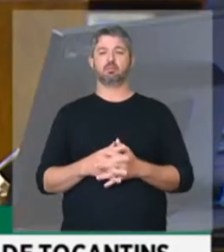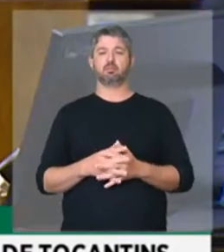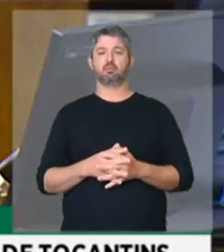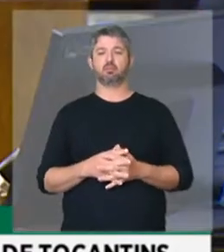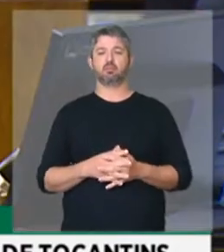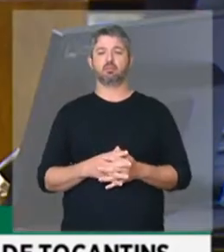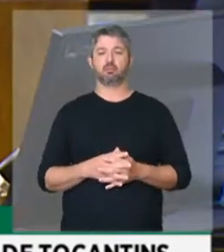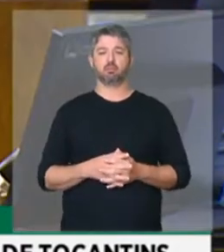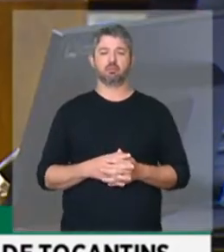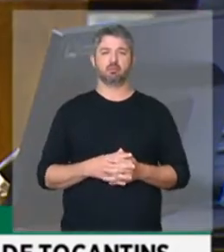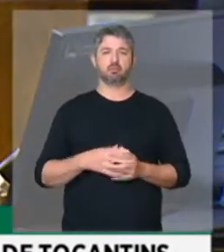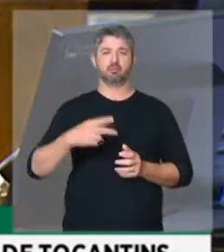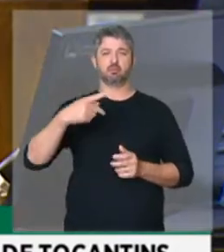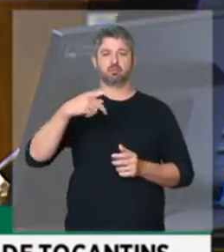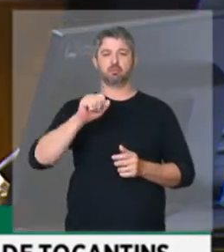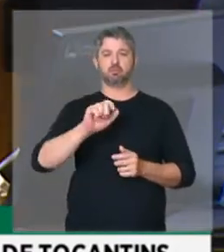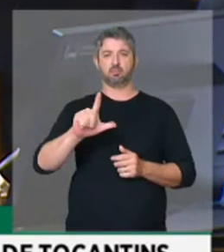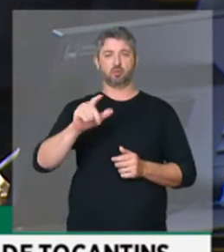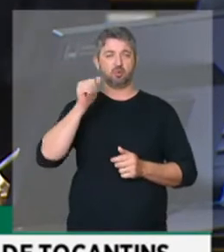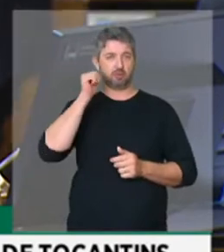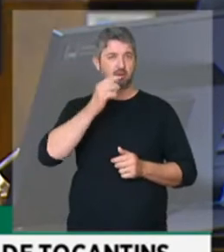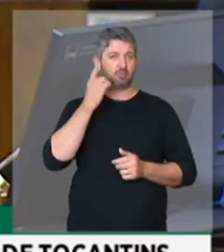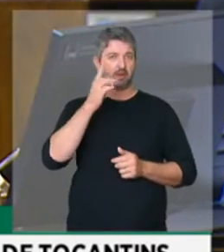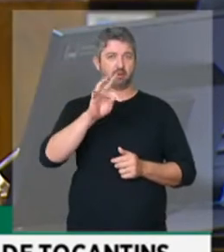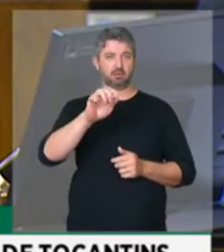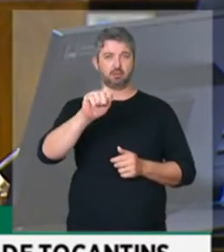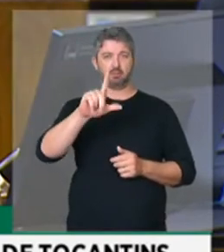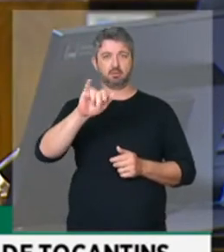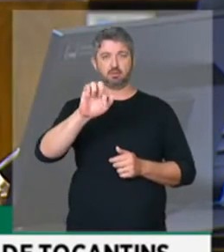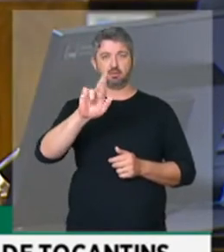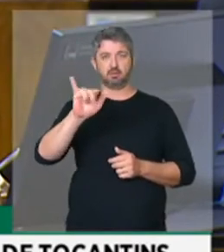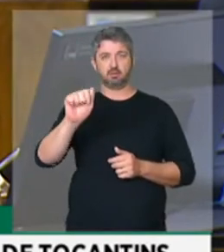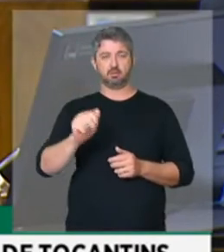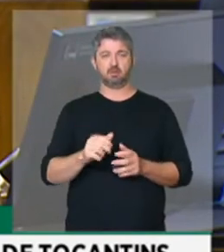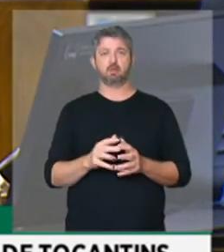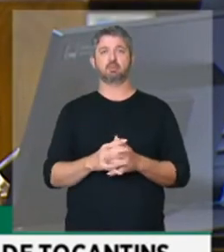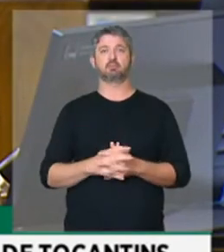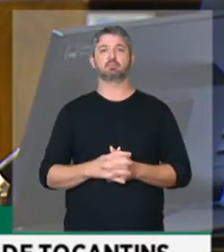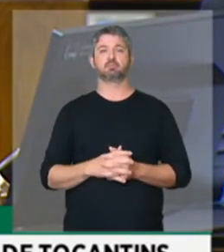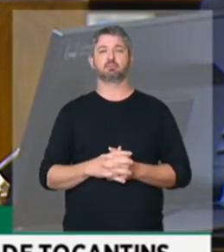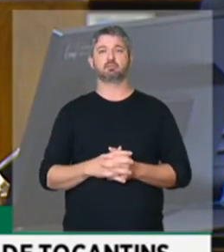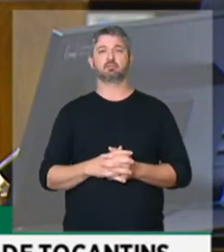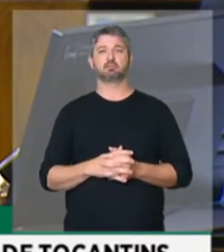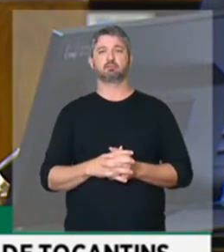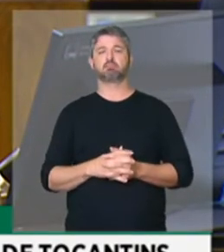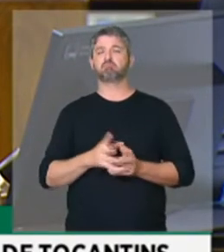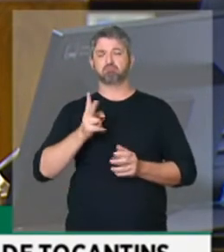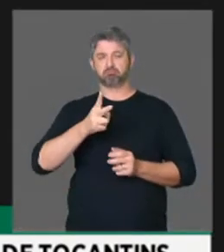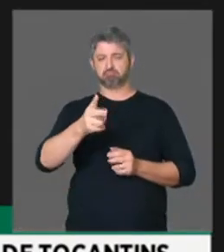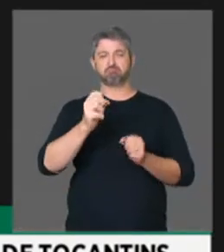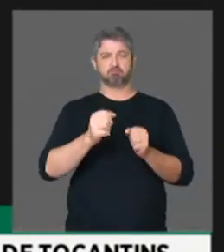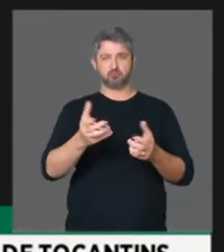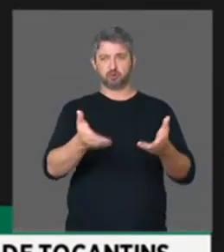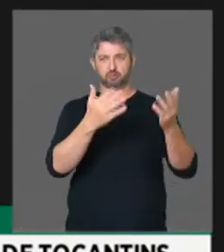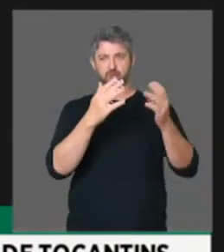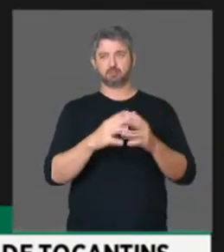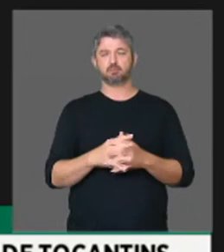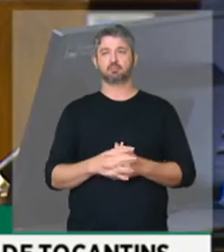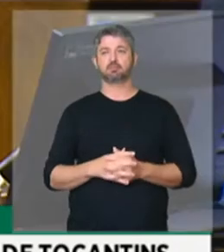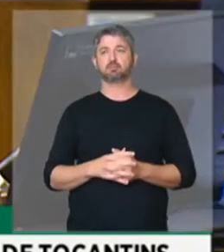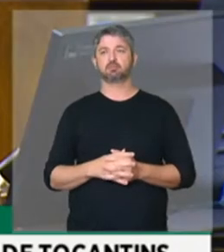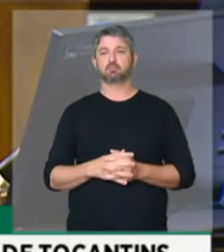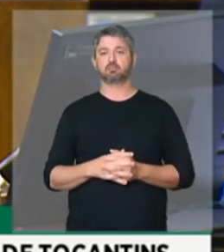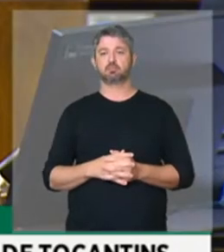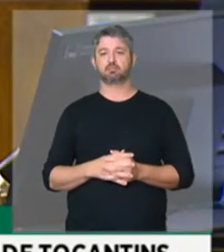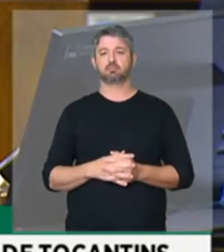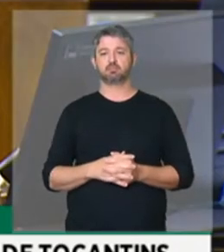O pessoal vai orientar, deputada Thalita. Pois é. Dividir a responsabilidade econômica. Pode seguir a orientação do painel, senhor presidente. Anterior. Orientação